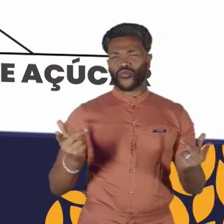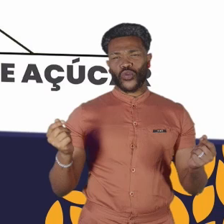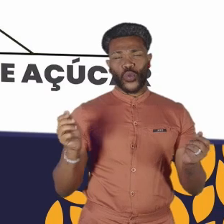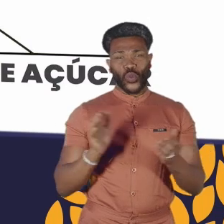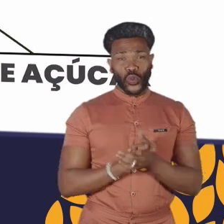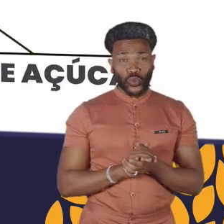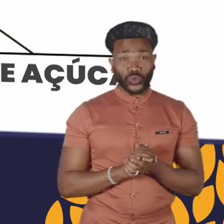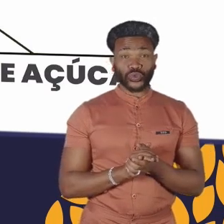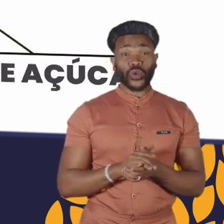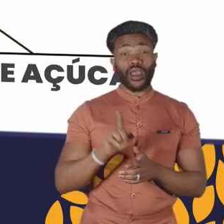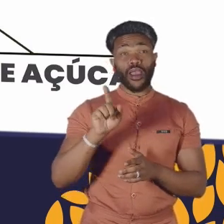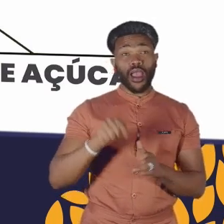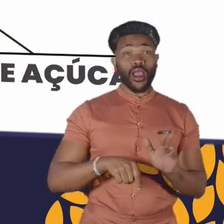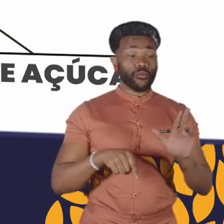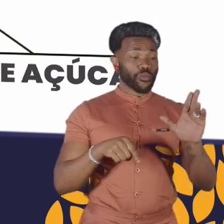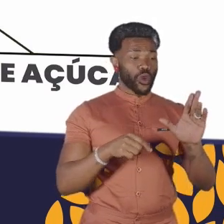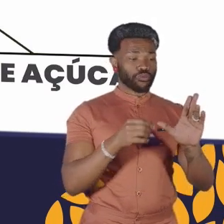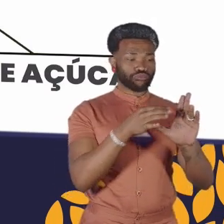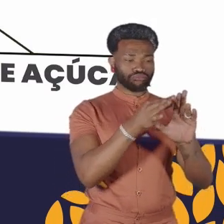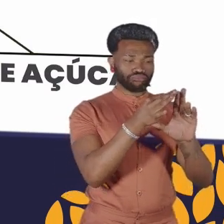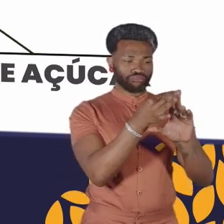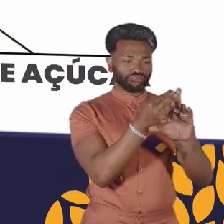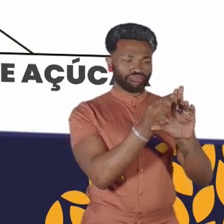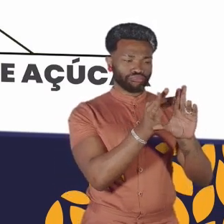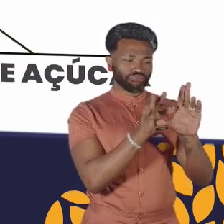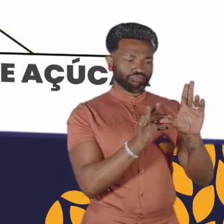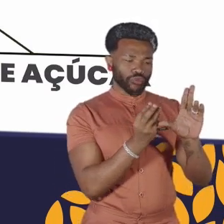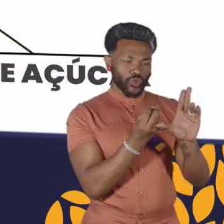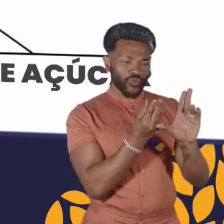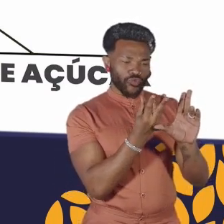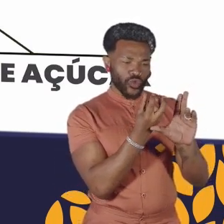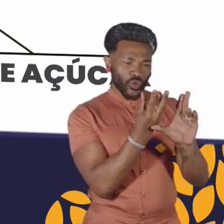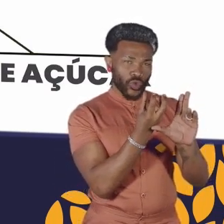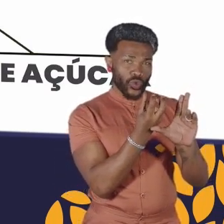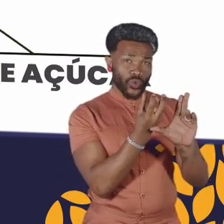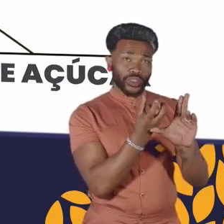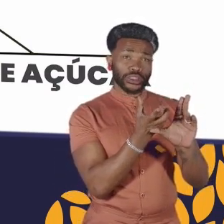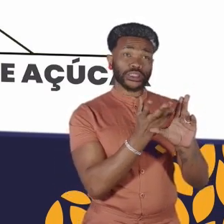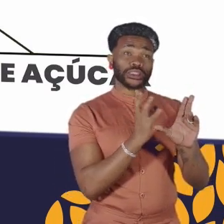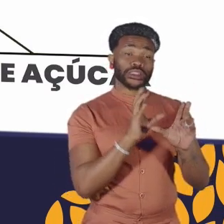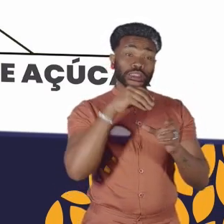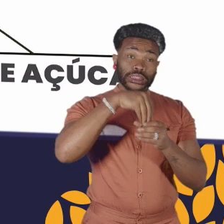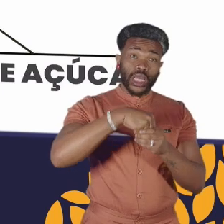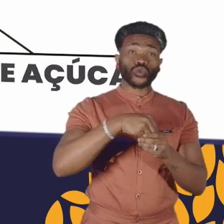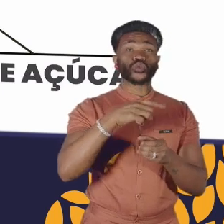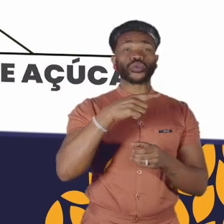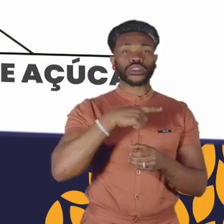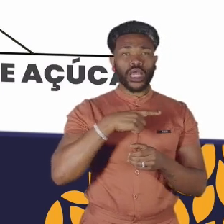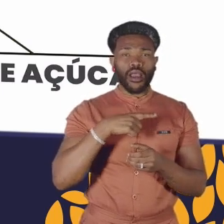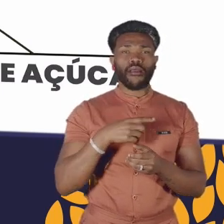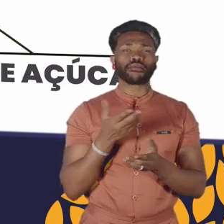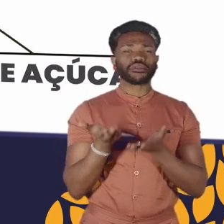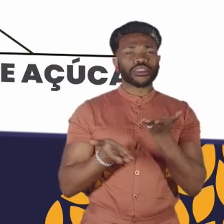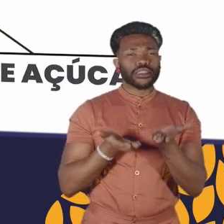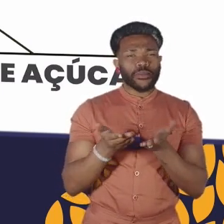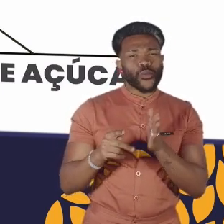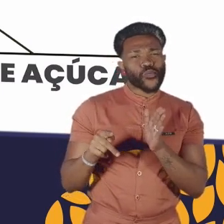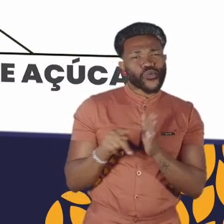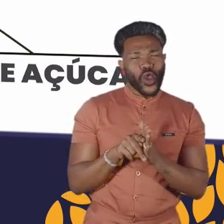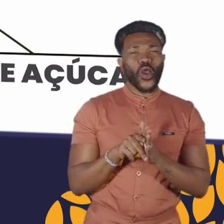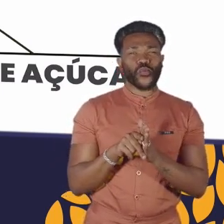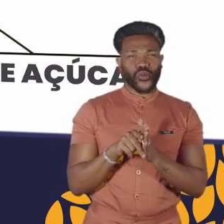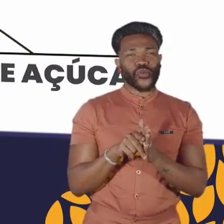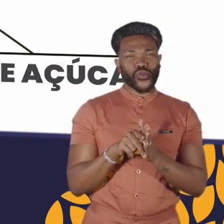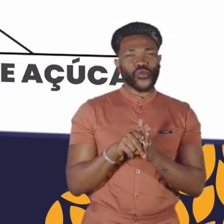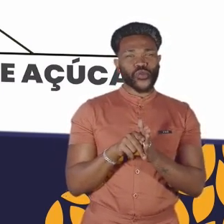Ele é uma vesícula gordurosa que ali contém os componentes aí terapêuticos da planta,